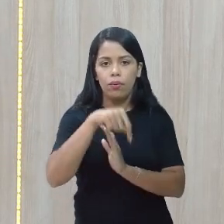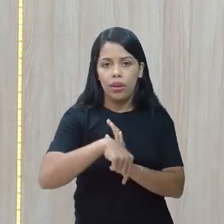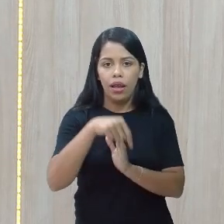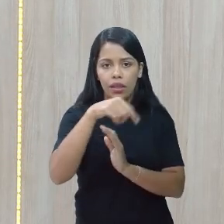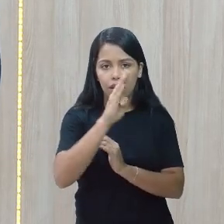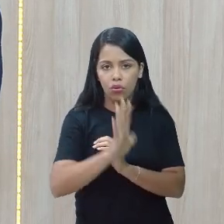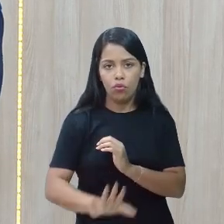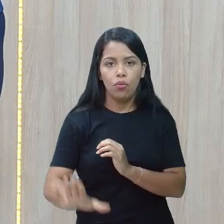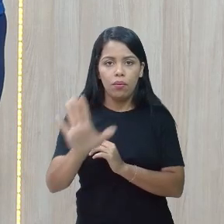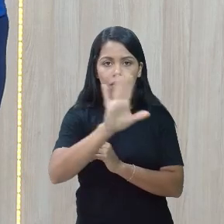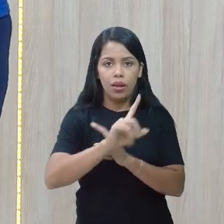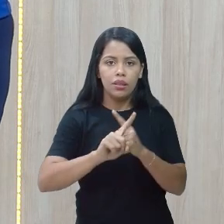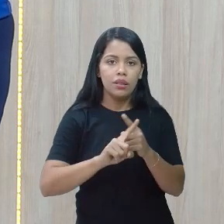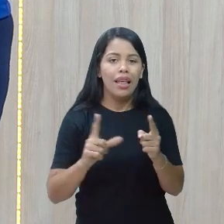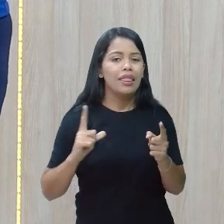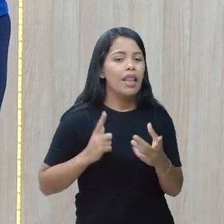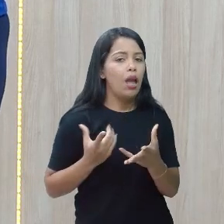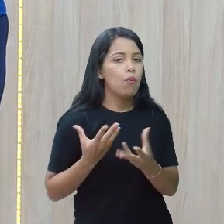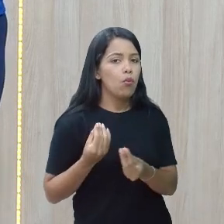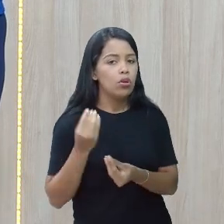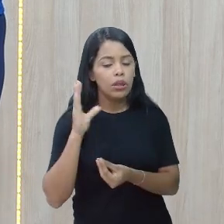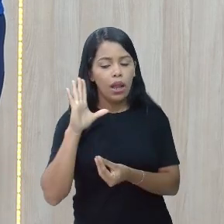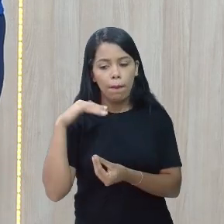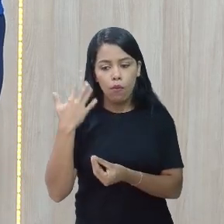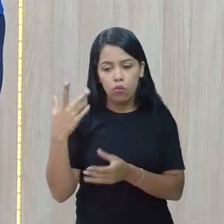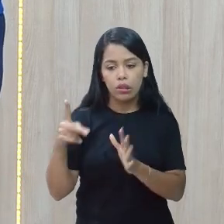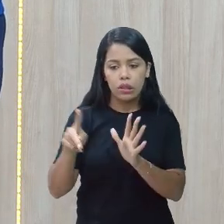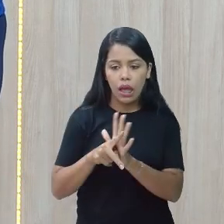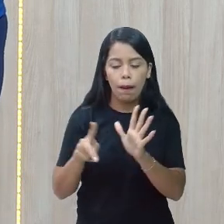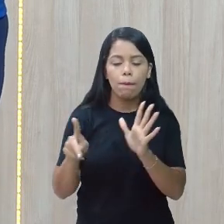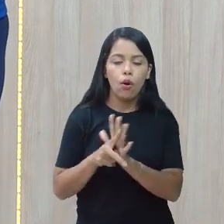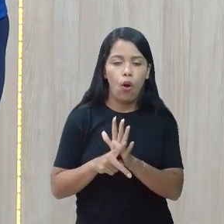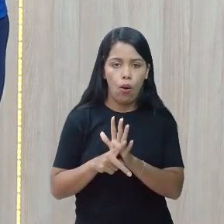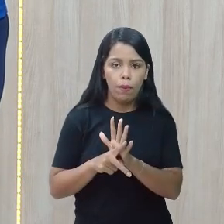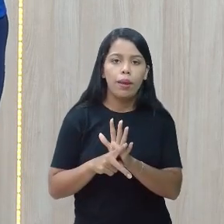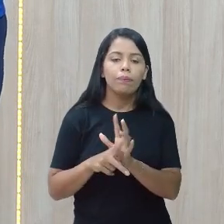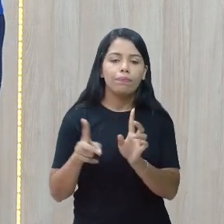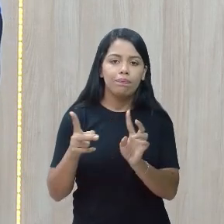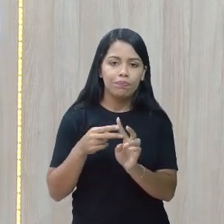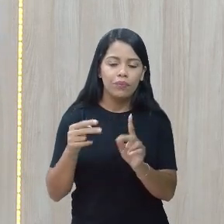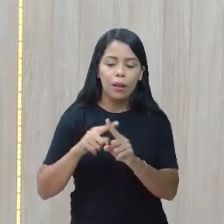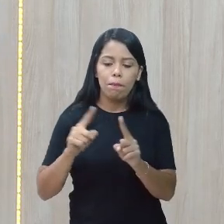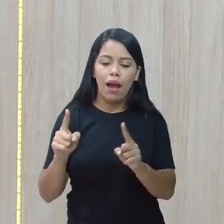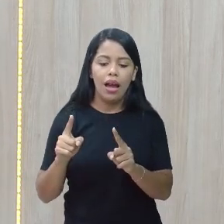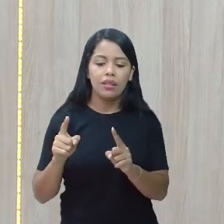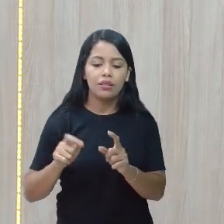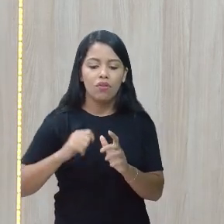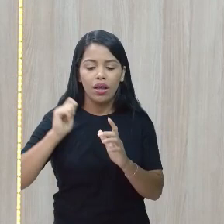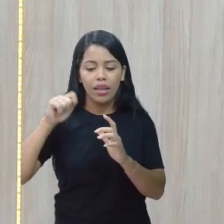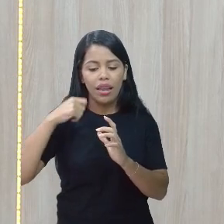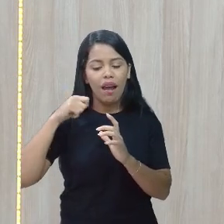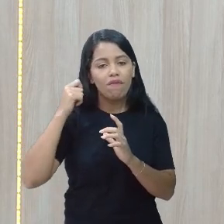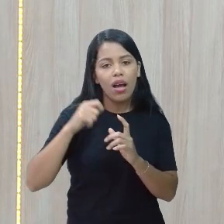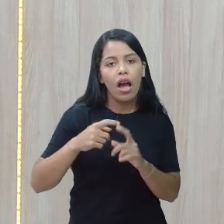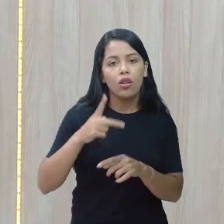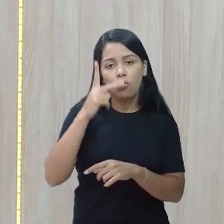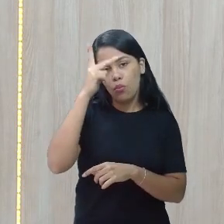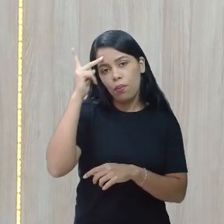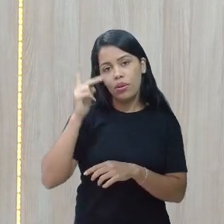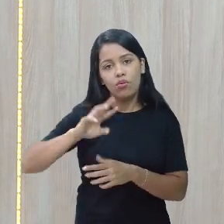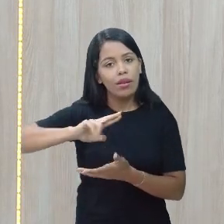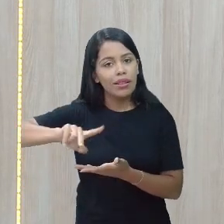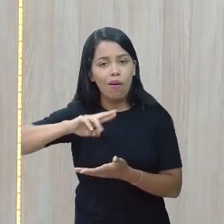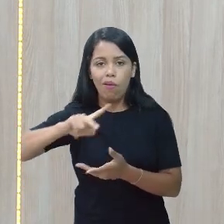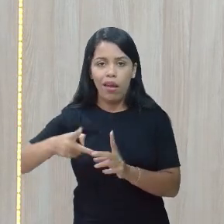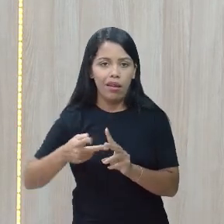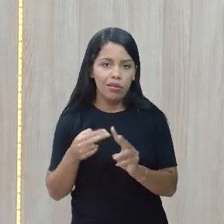foram gravados por não indígenas. Pessoas que se interessavam pela música indígena e que gravaram, né, como a Marluí